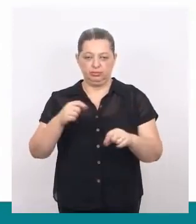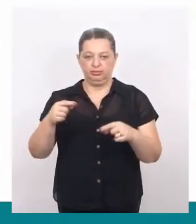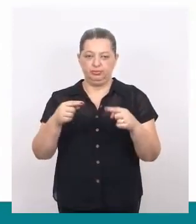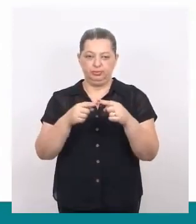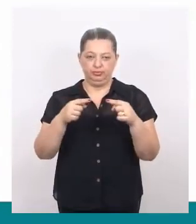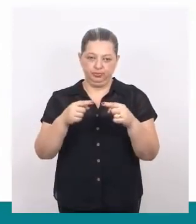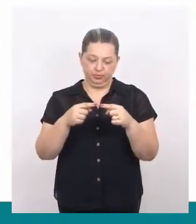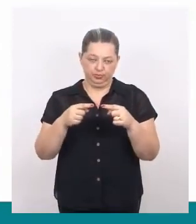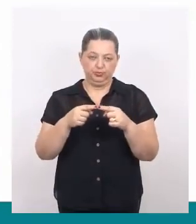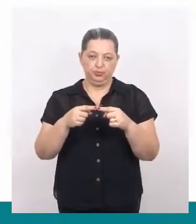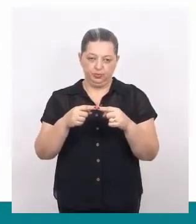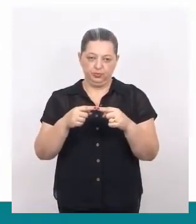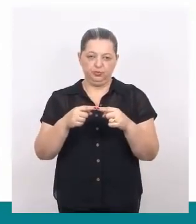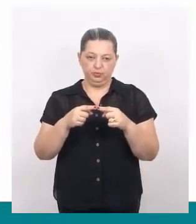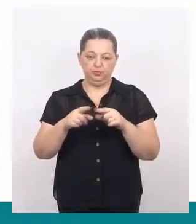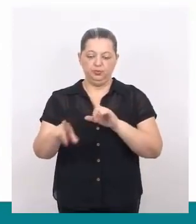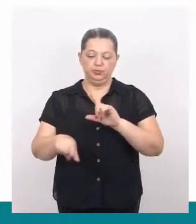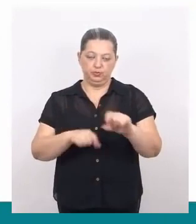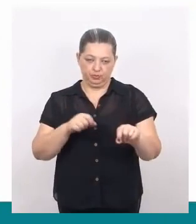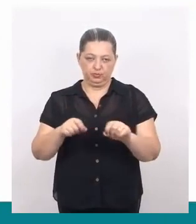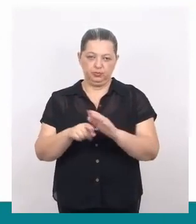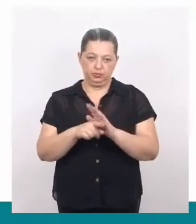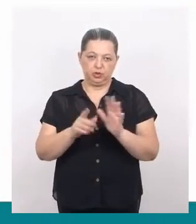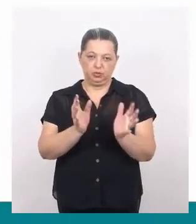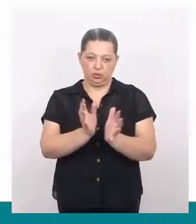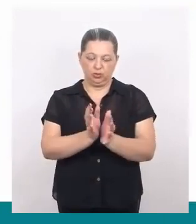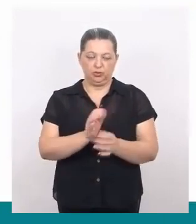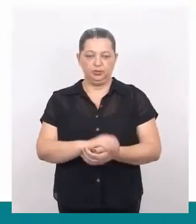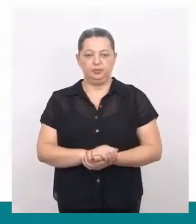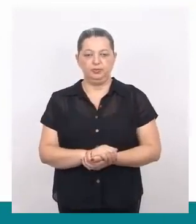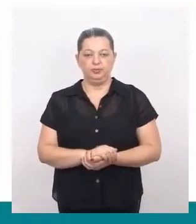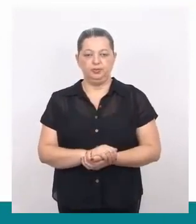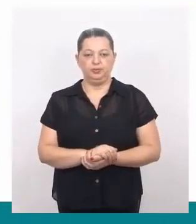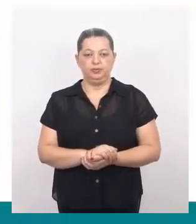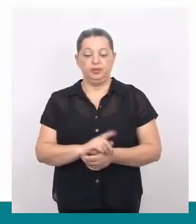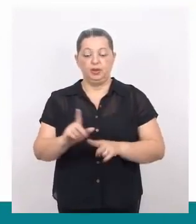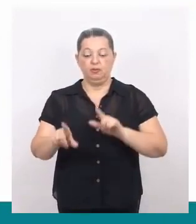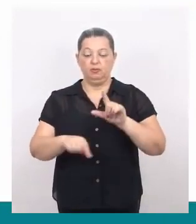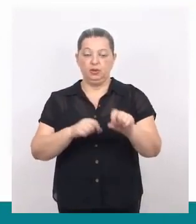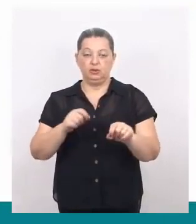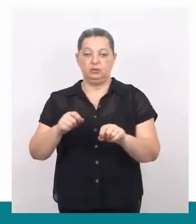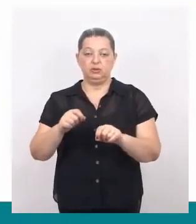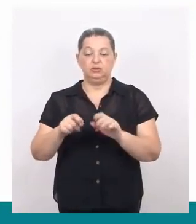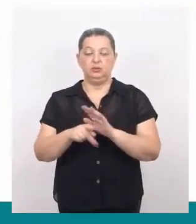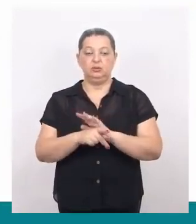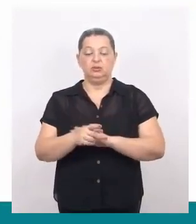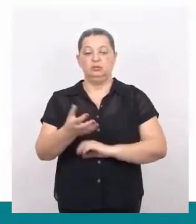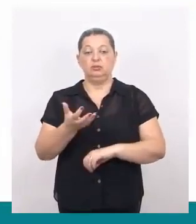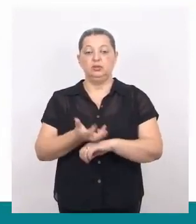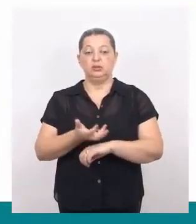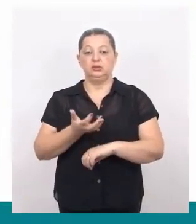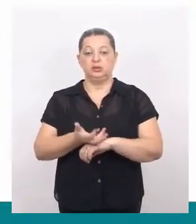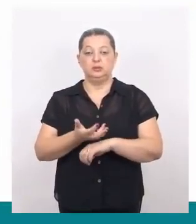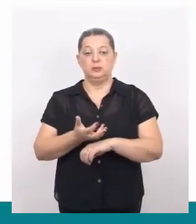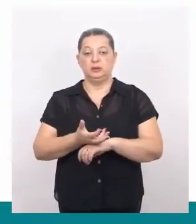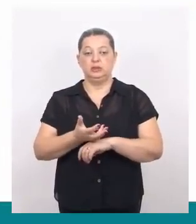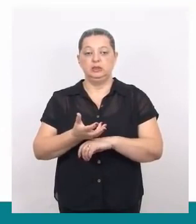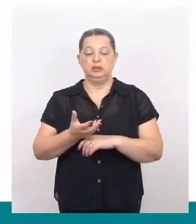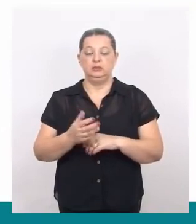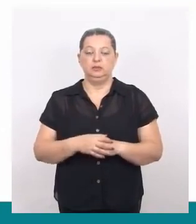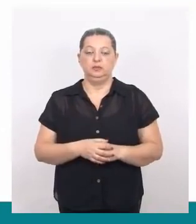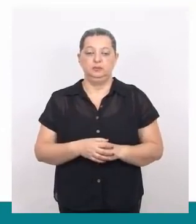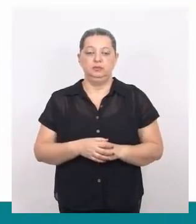for escolhido lá pela comissão. E ele vai selecionar a disciplina que ele vai realizar a atribuição e